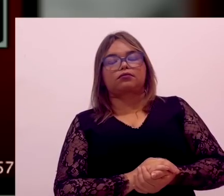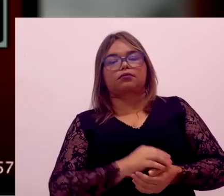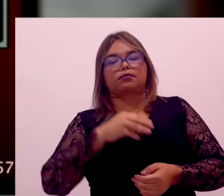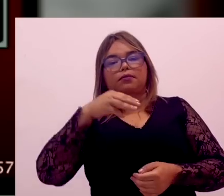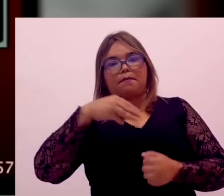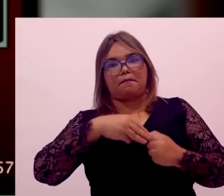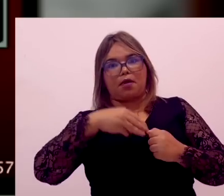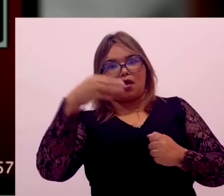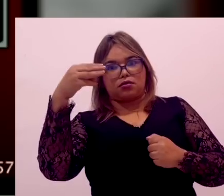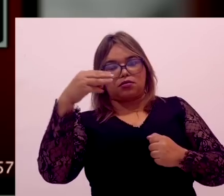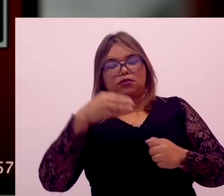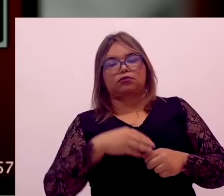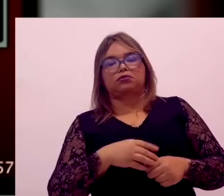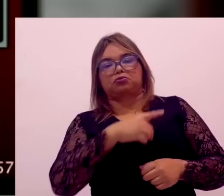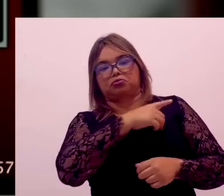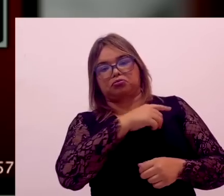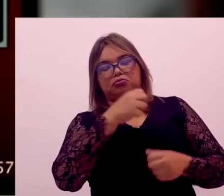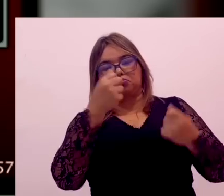maçonaria,